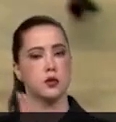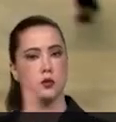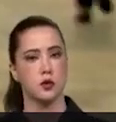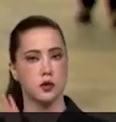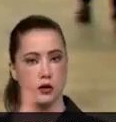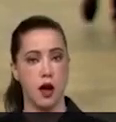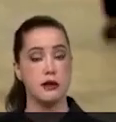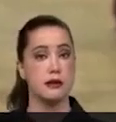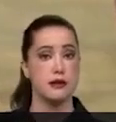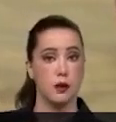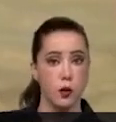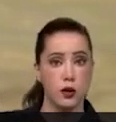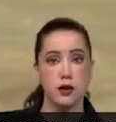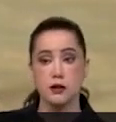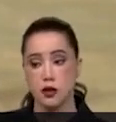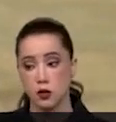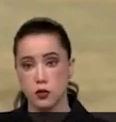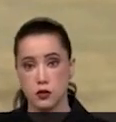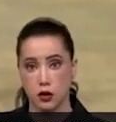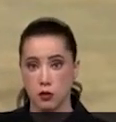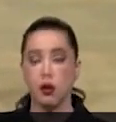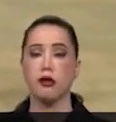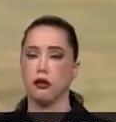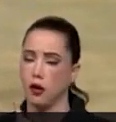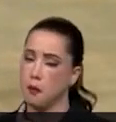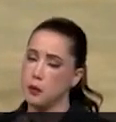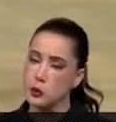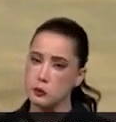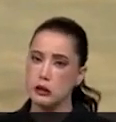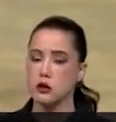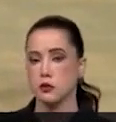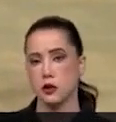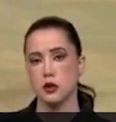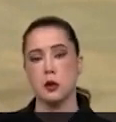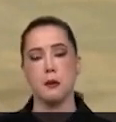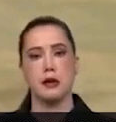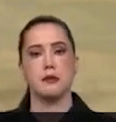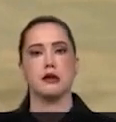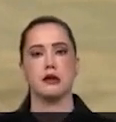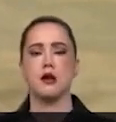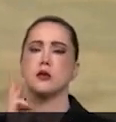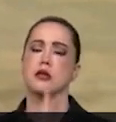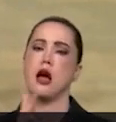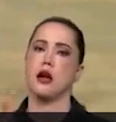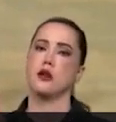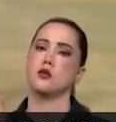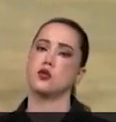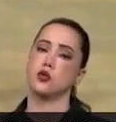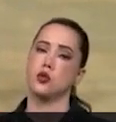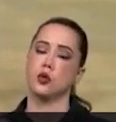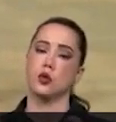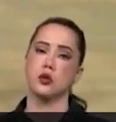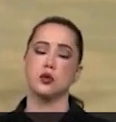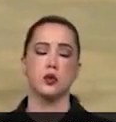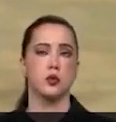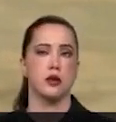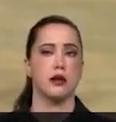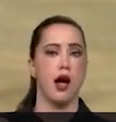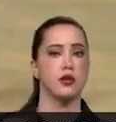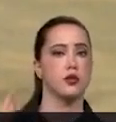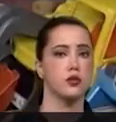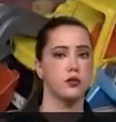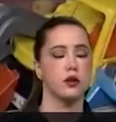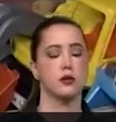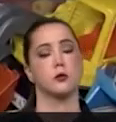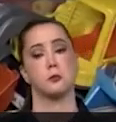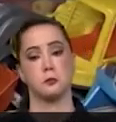de segurança nos dispositivos conectados à rede para limitar o acesso a páginas que não são adequadas para a faixa etária dos